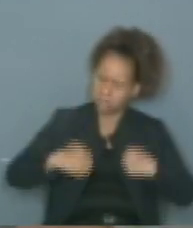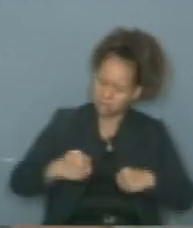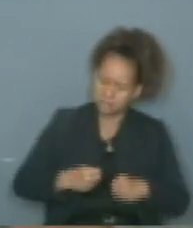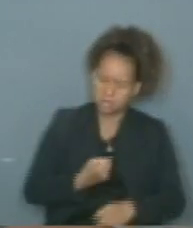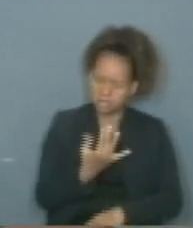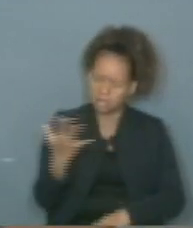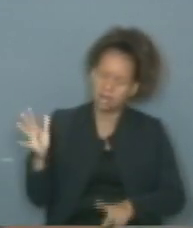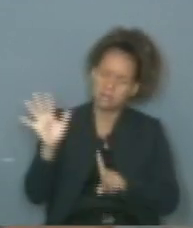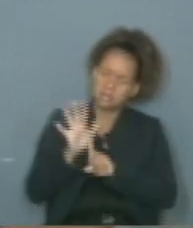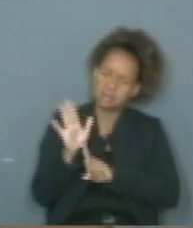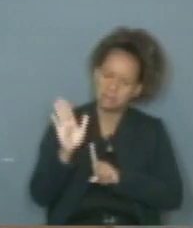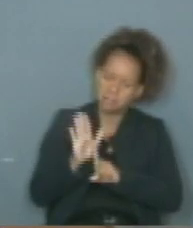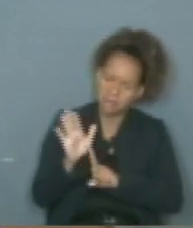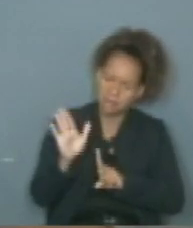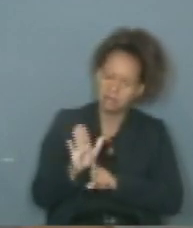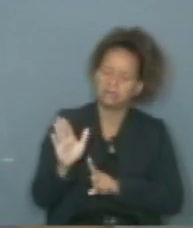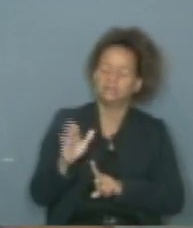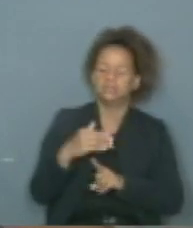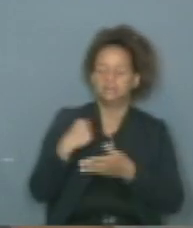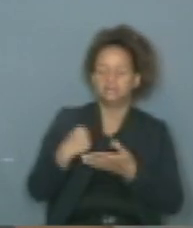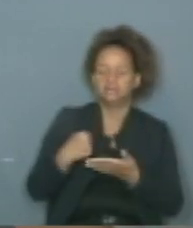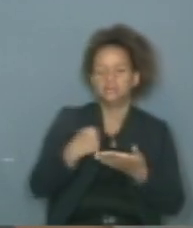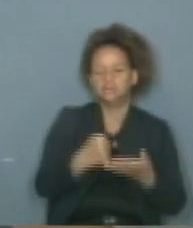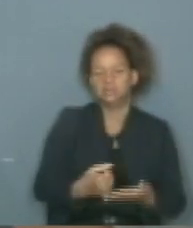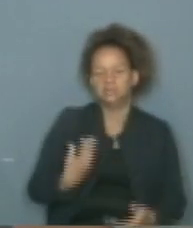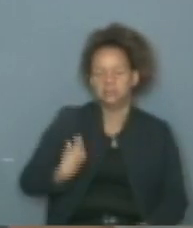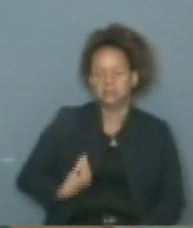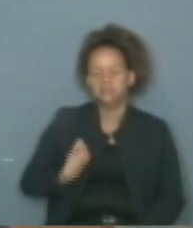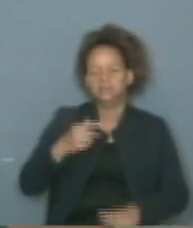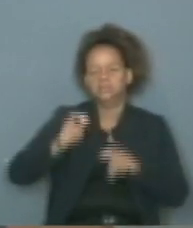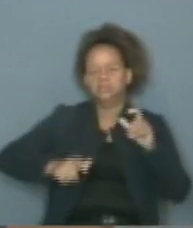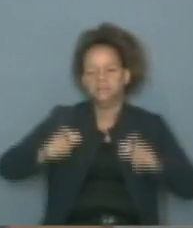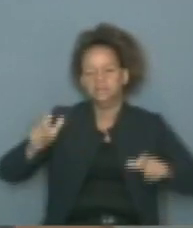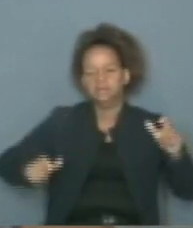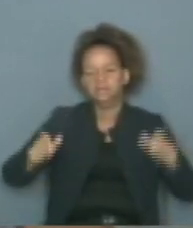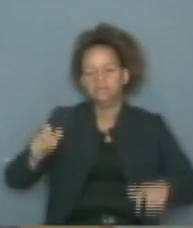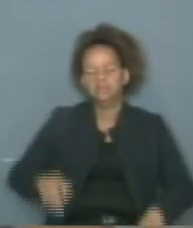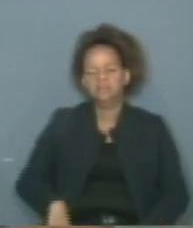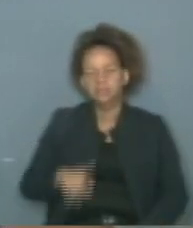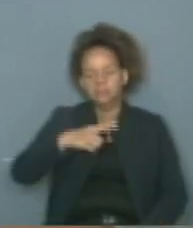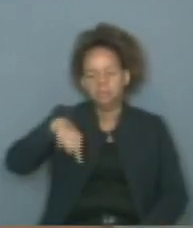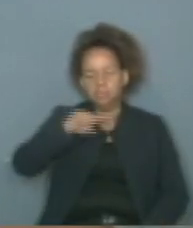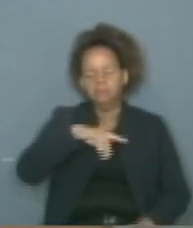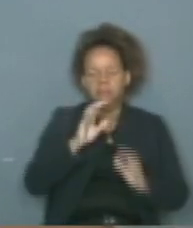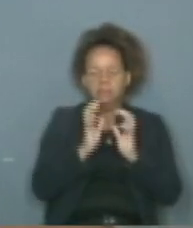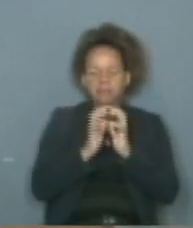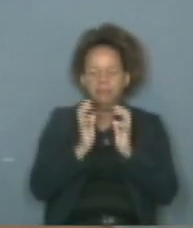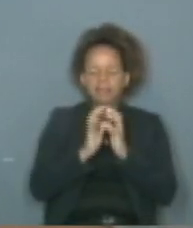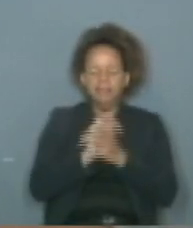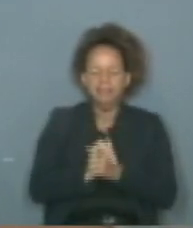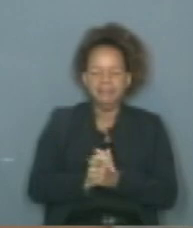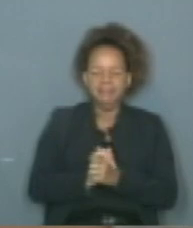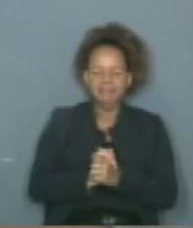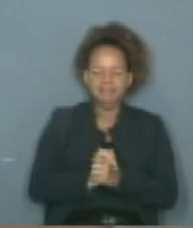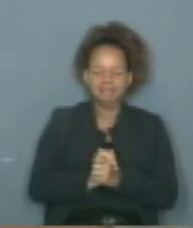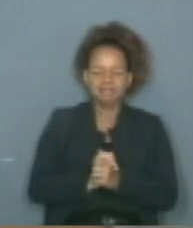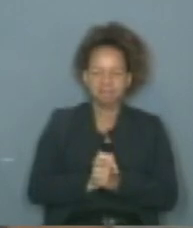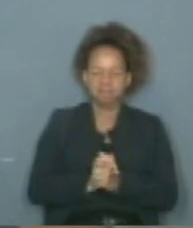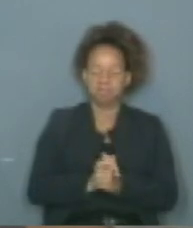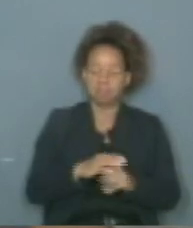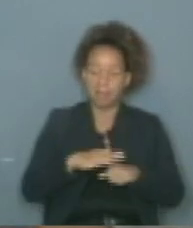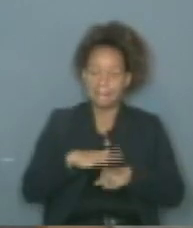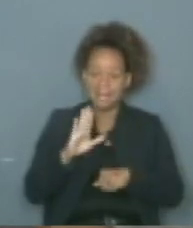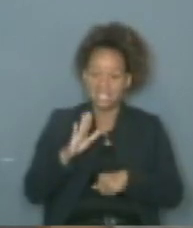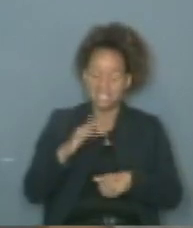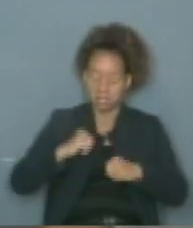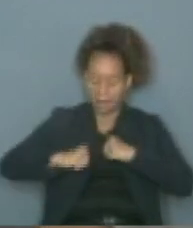inúmeras emendas que trariam benefícios para a vida das pessoas e para a nossa cidade. E por mais